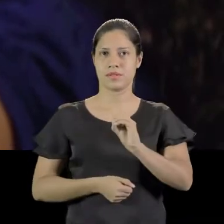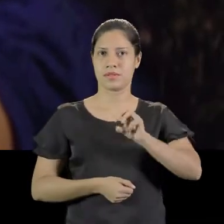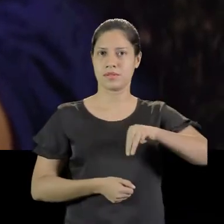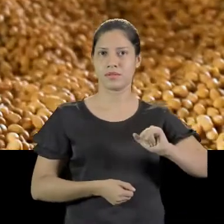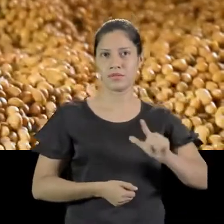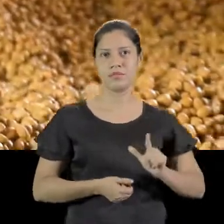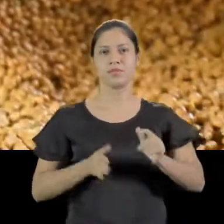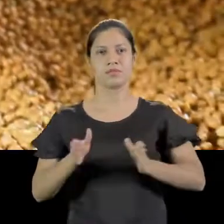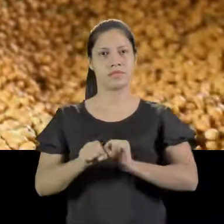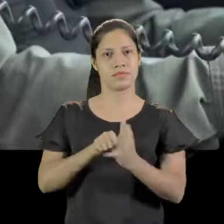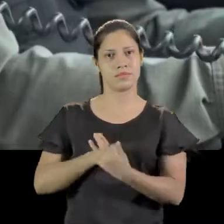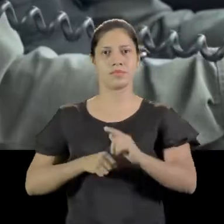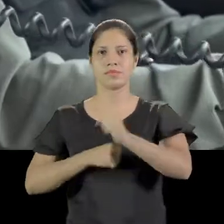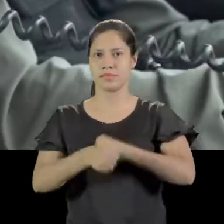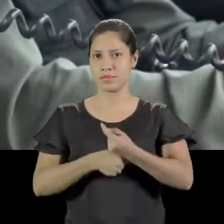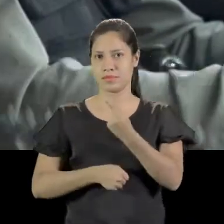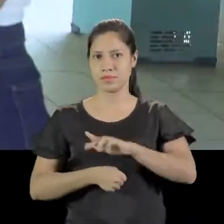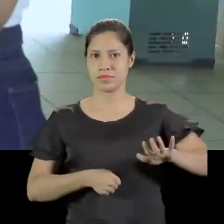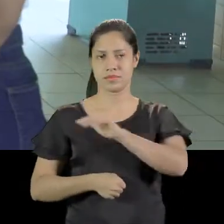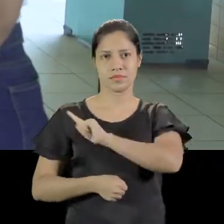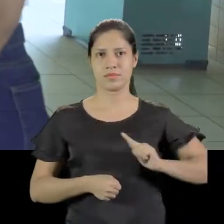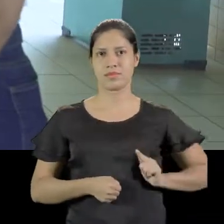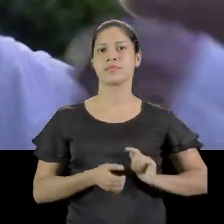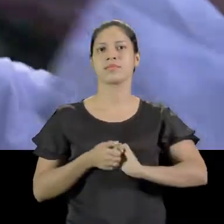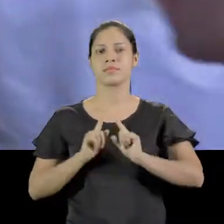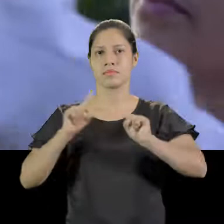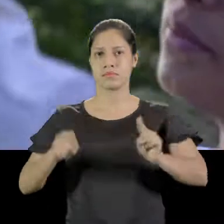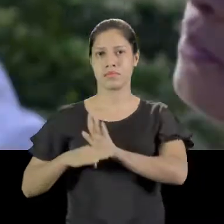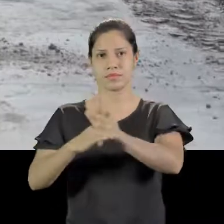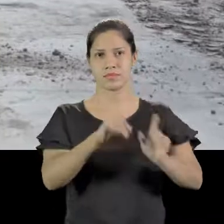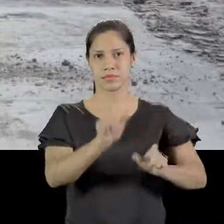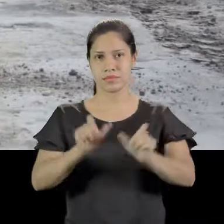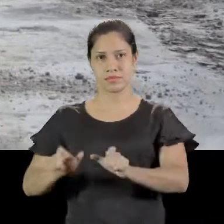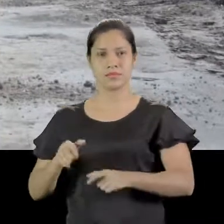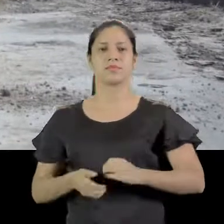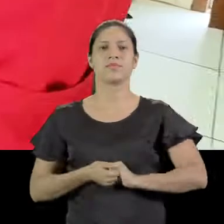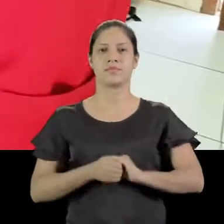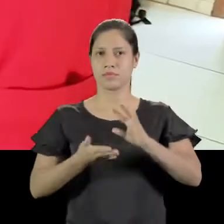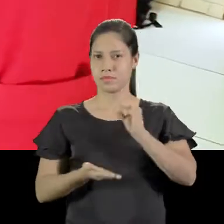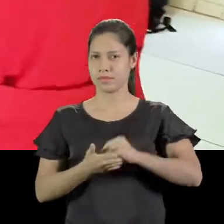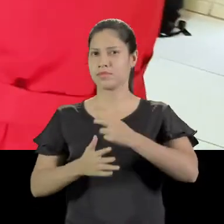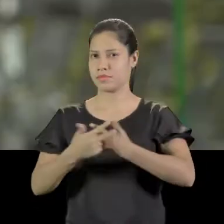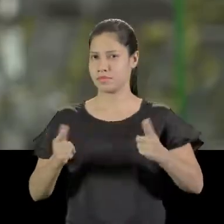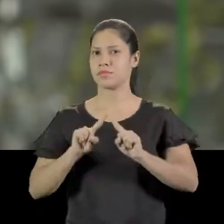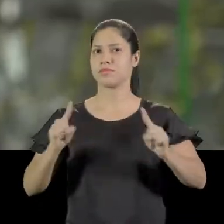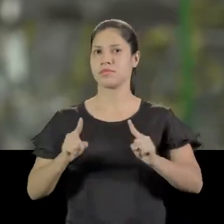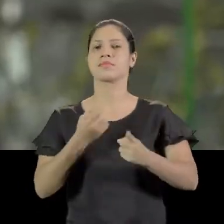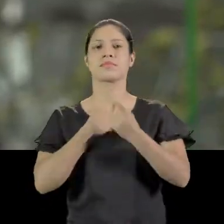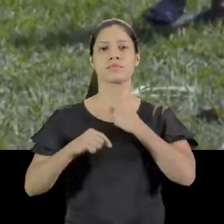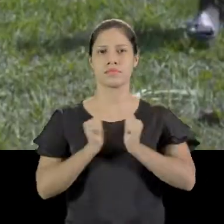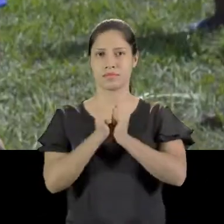a pandemia. Um ano e meio de governo se mede no benefício na vida das pessoas. Ainda não fizemos tudo, mas por você